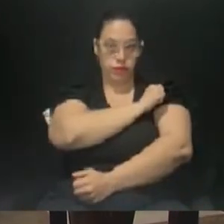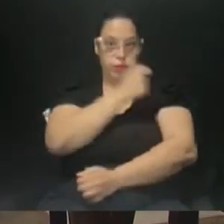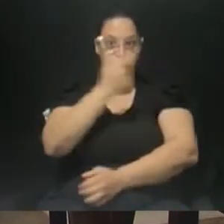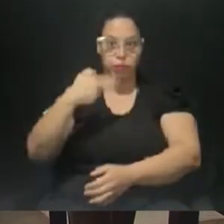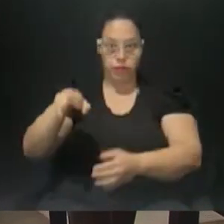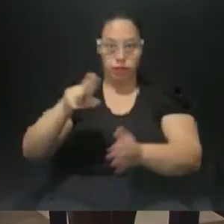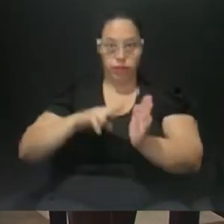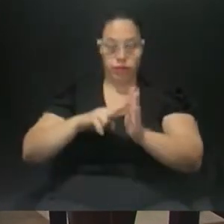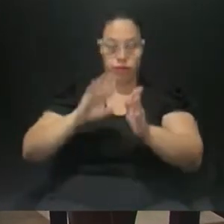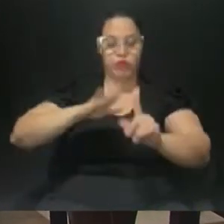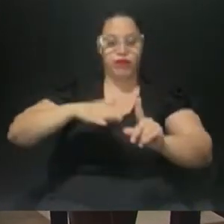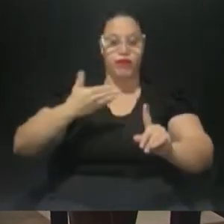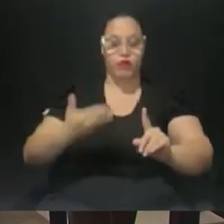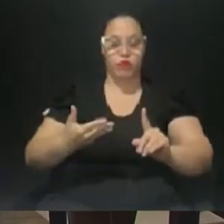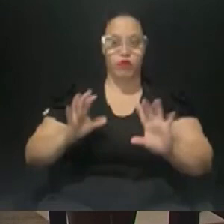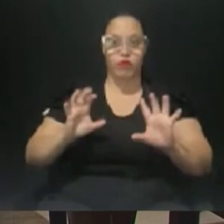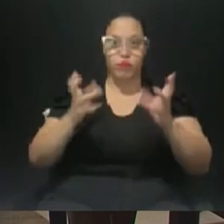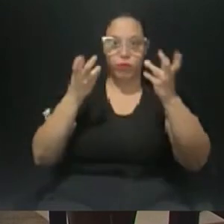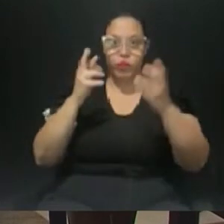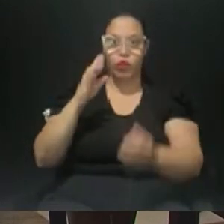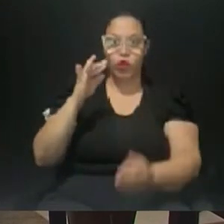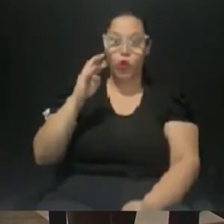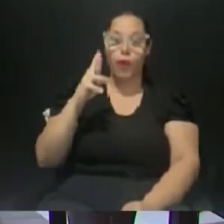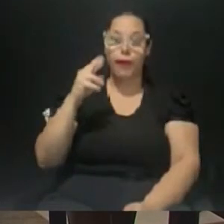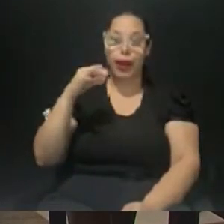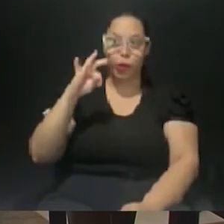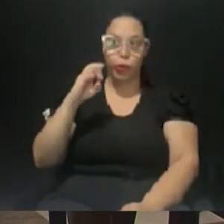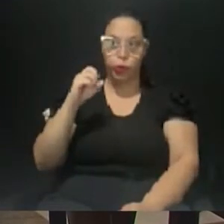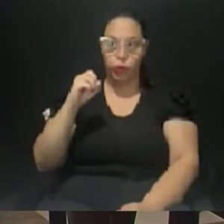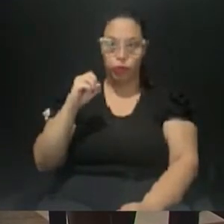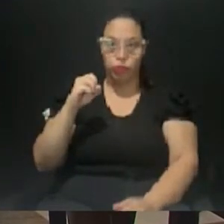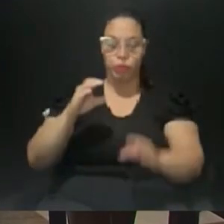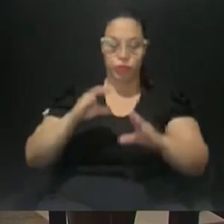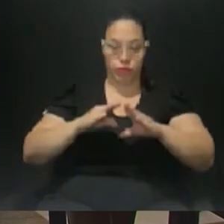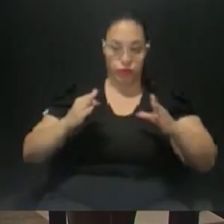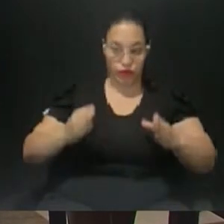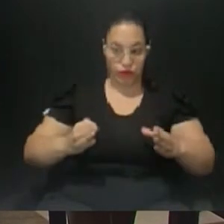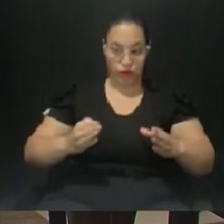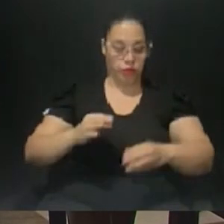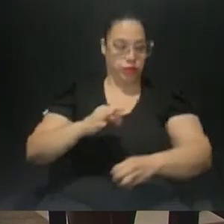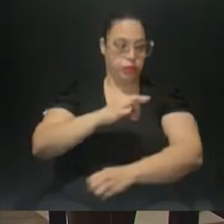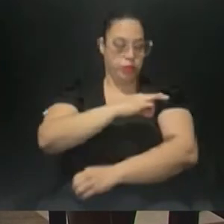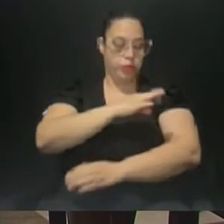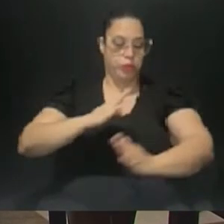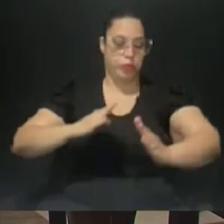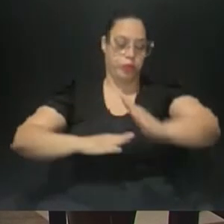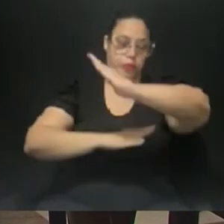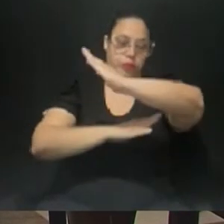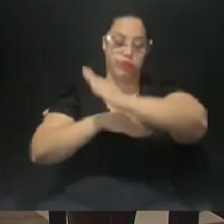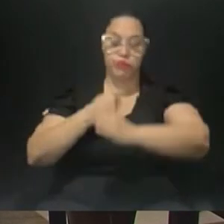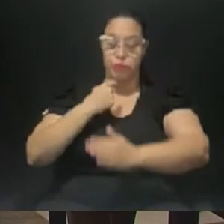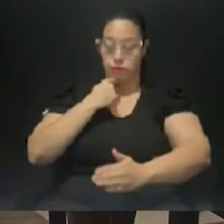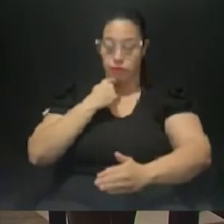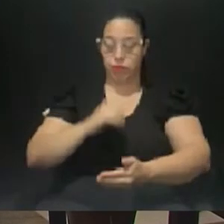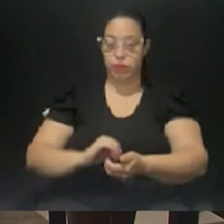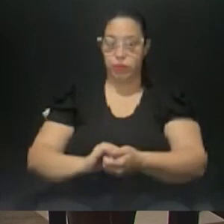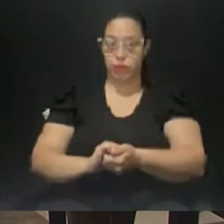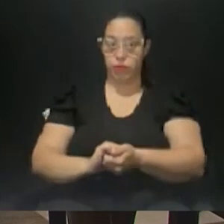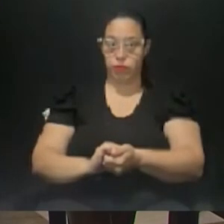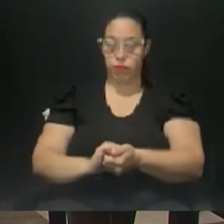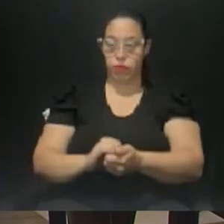a este cerimonial. Roberto Cardinale, chefe de gabinete da presidência da Câmara Municipal de